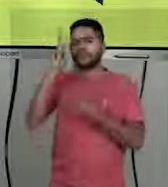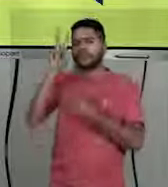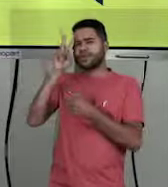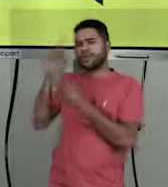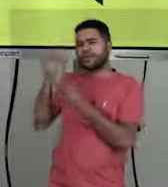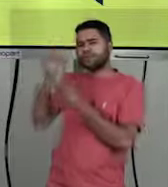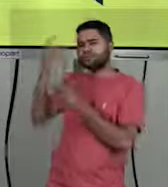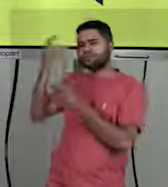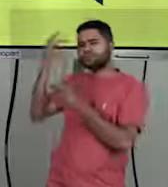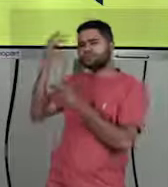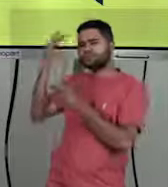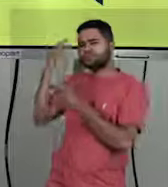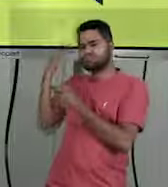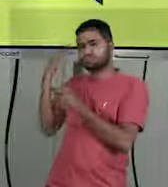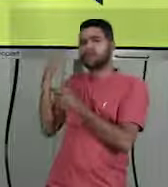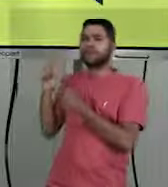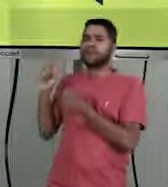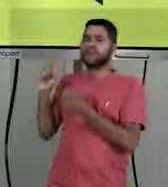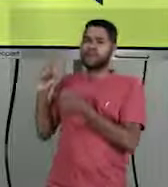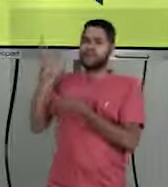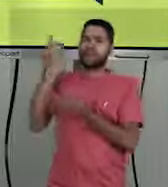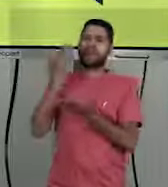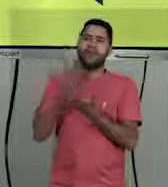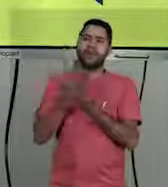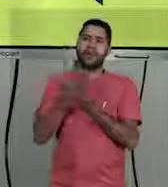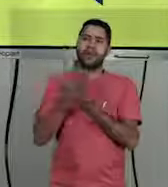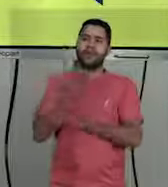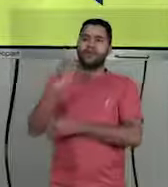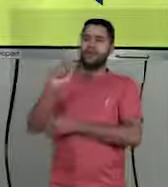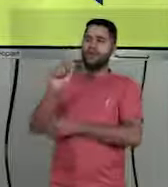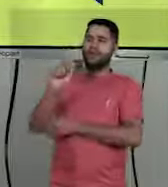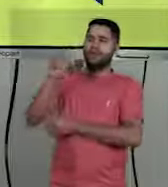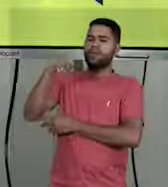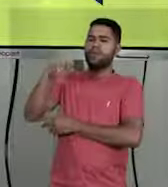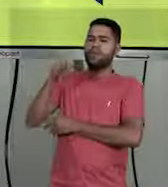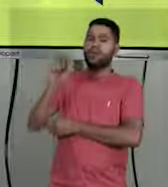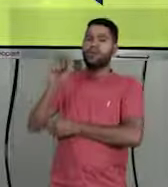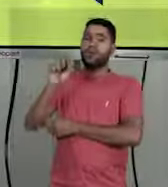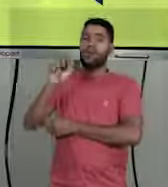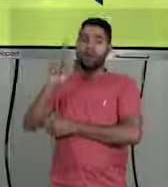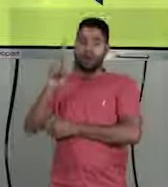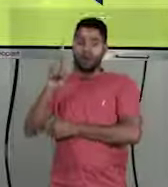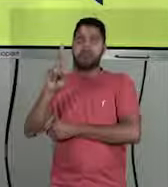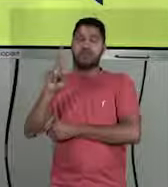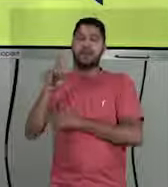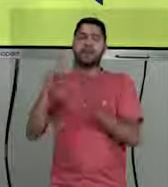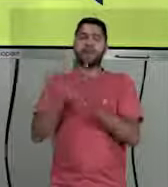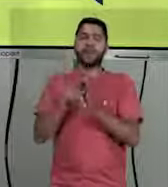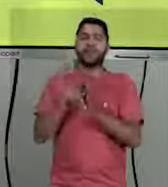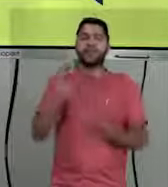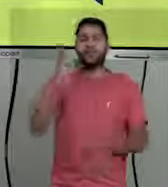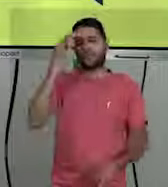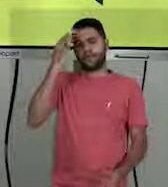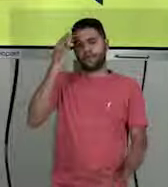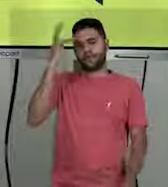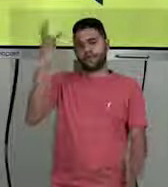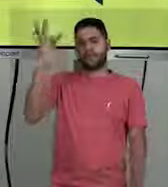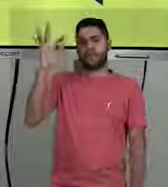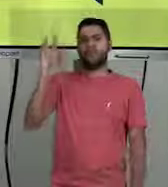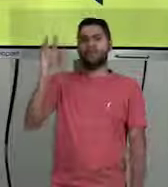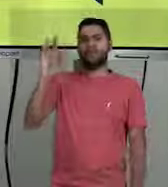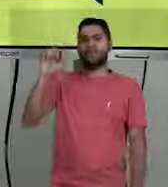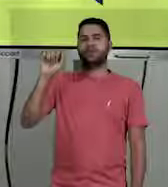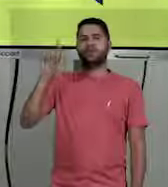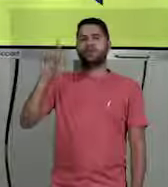nossas primeiras aulas nós falamos lá do âmbar, que o Tales de Mileto utilizou para descrever um pouco o processo de